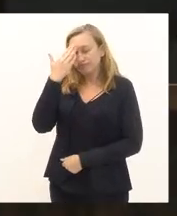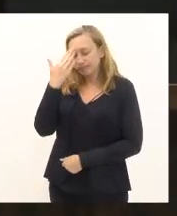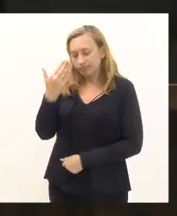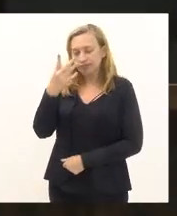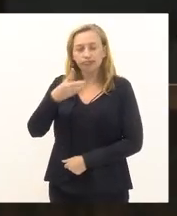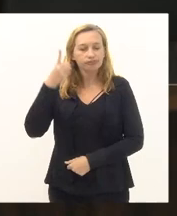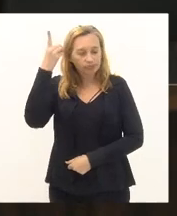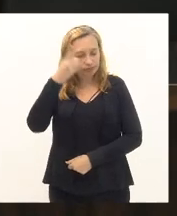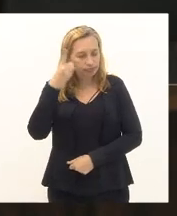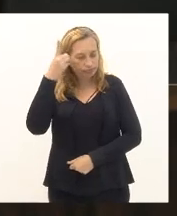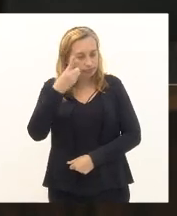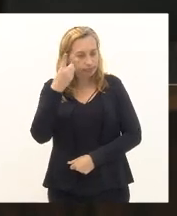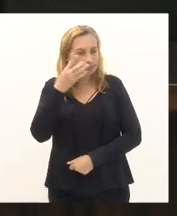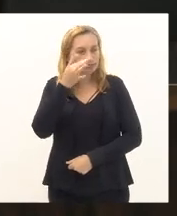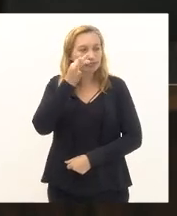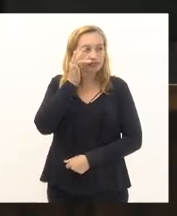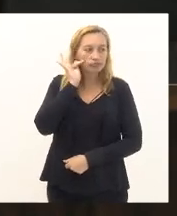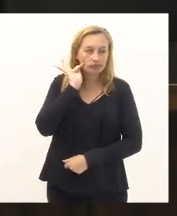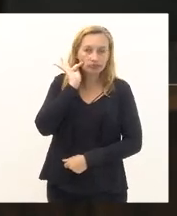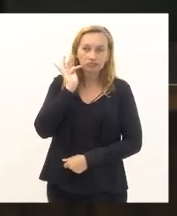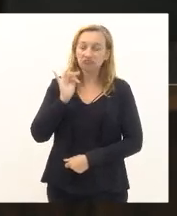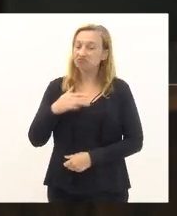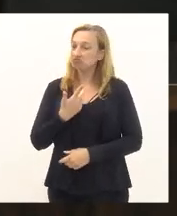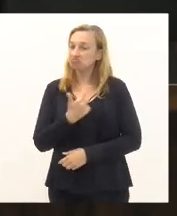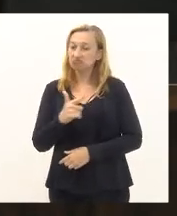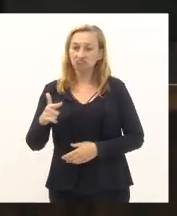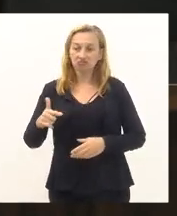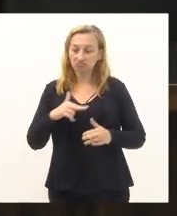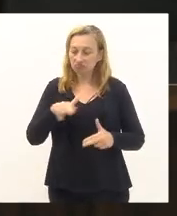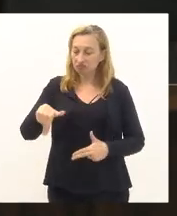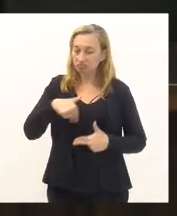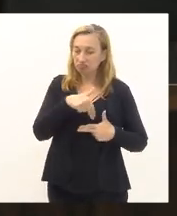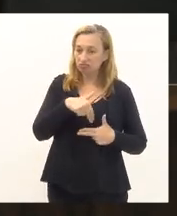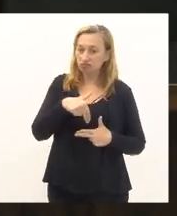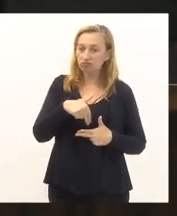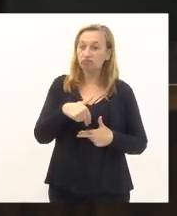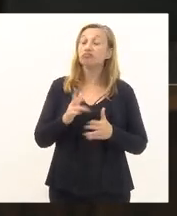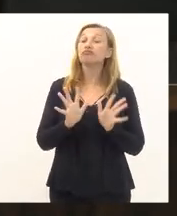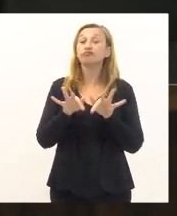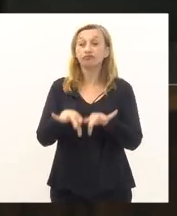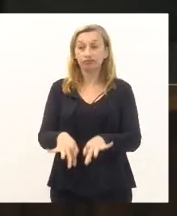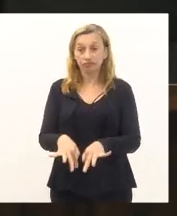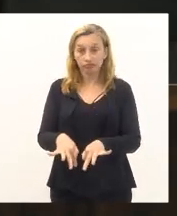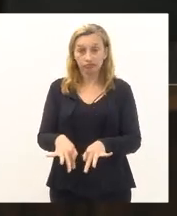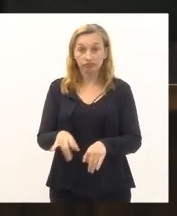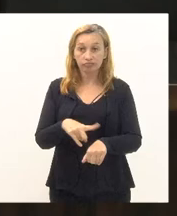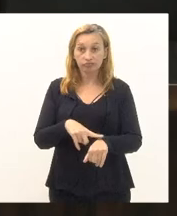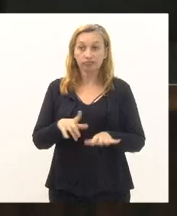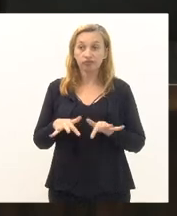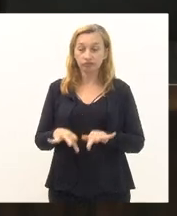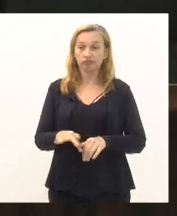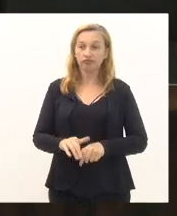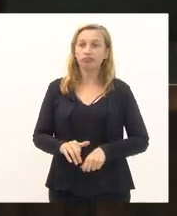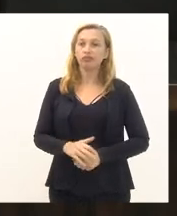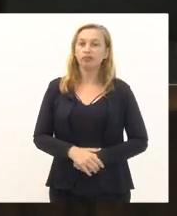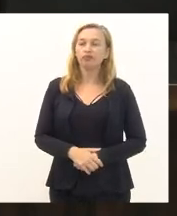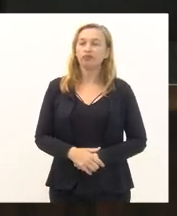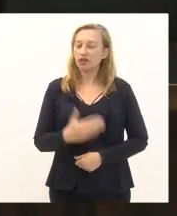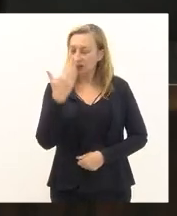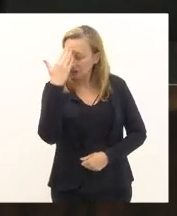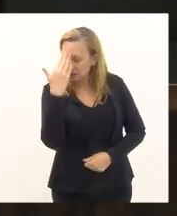Agradecendo ao deputado Flávio Serafini, não havendo mais orador inscrito, encerra-se o expediente final,